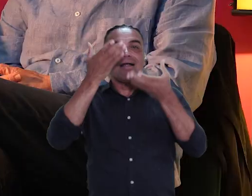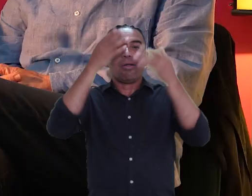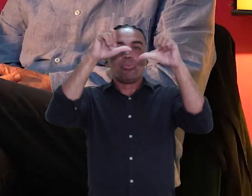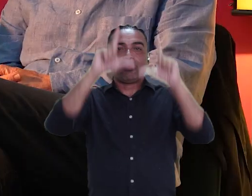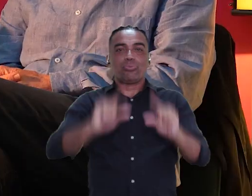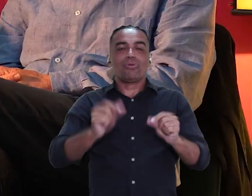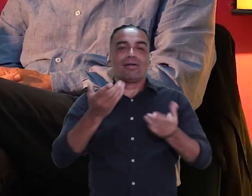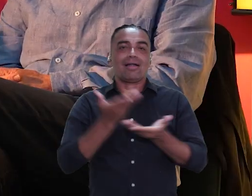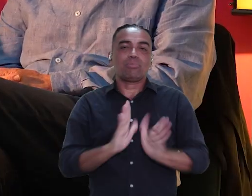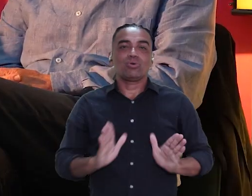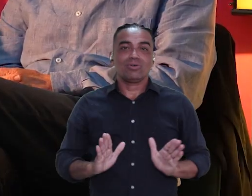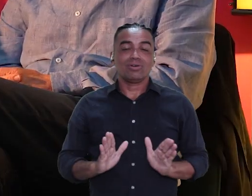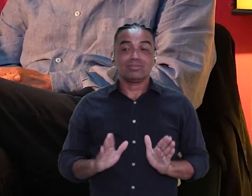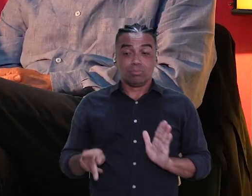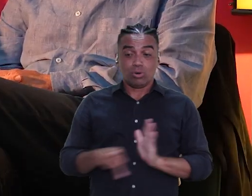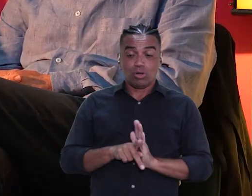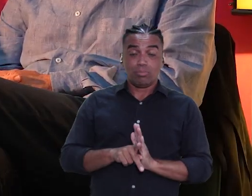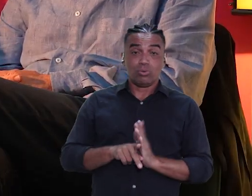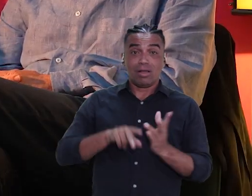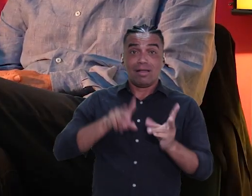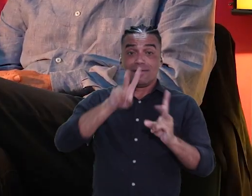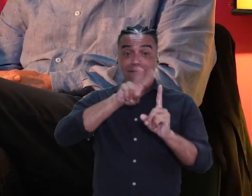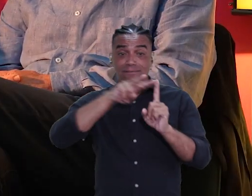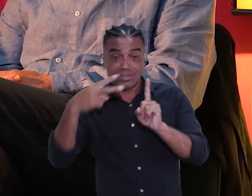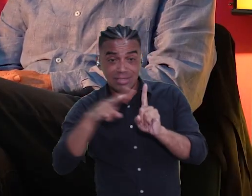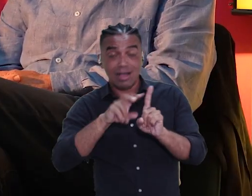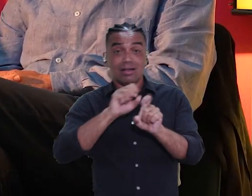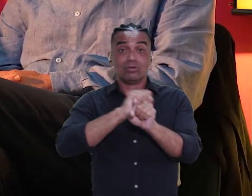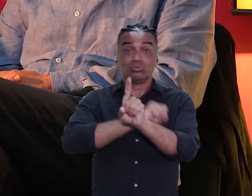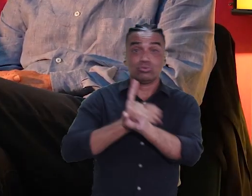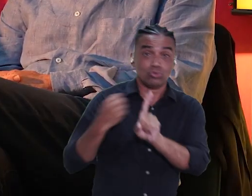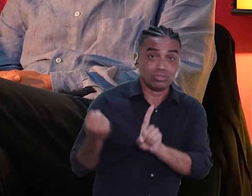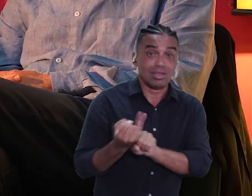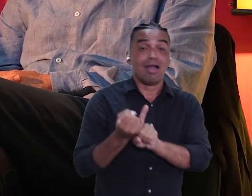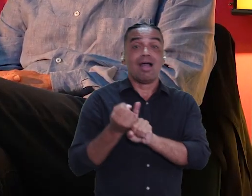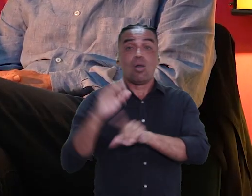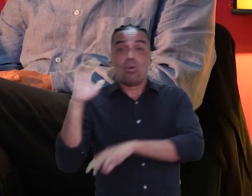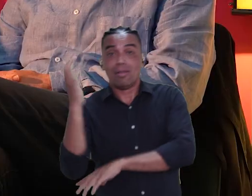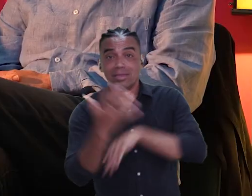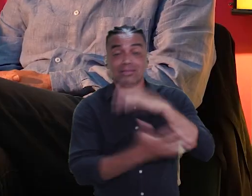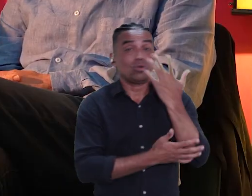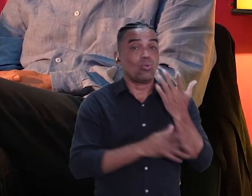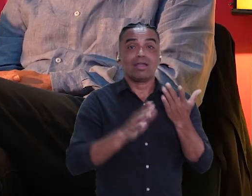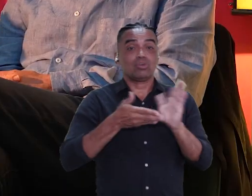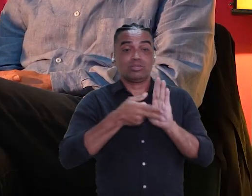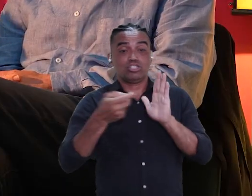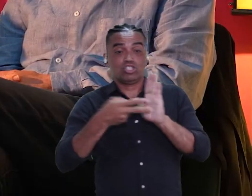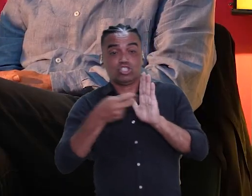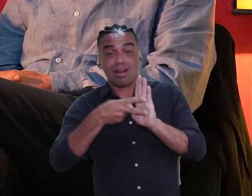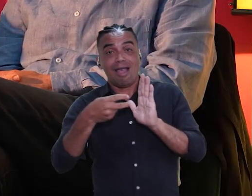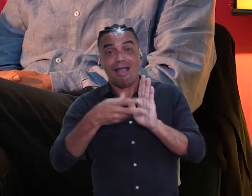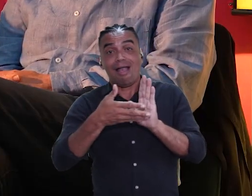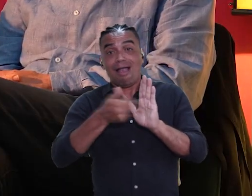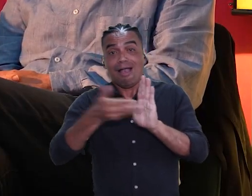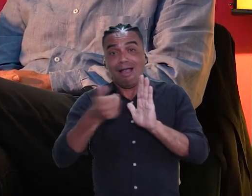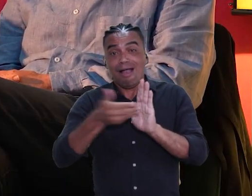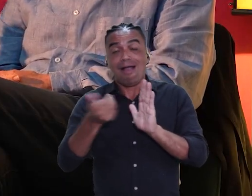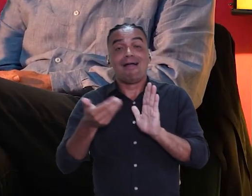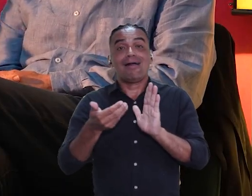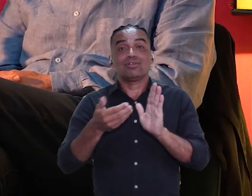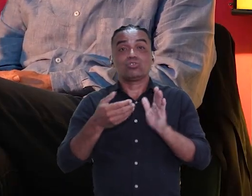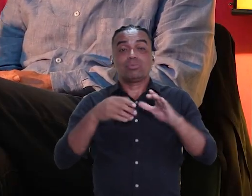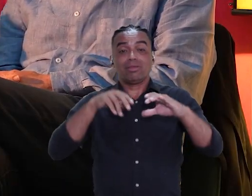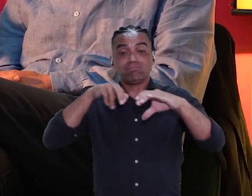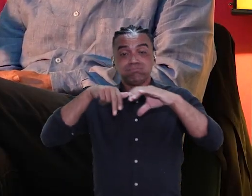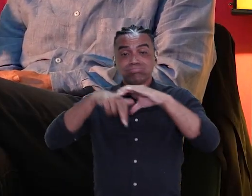leitura socioambiental, né? Não é sobre remover a pedra, não é sobre fraturar a pedra, não